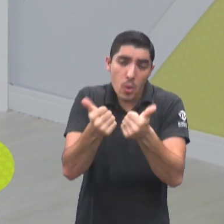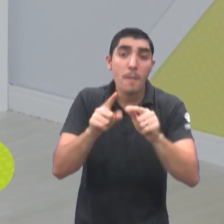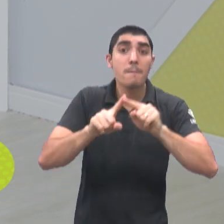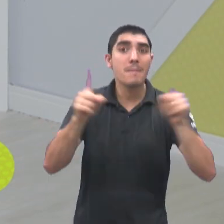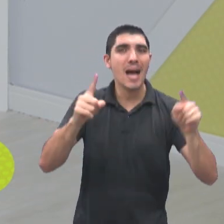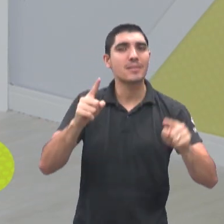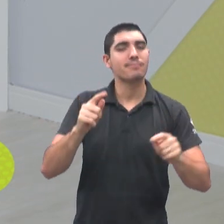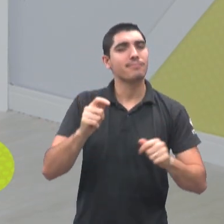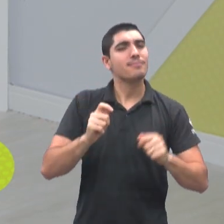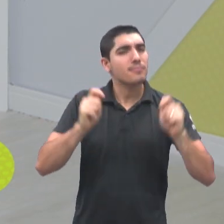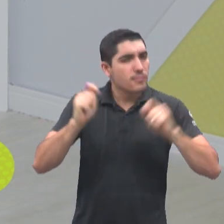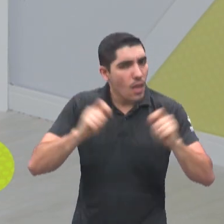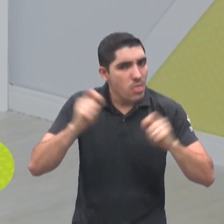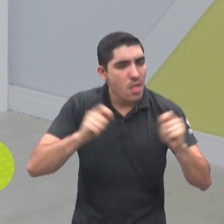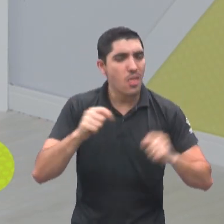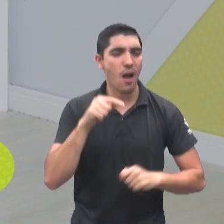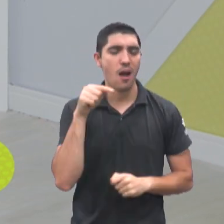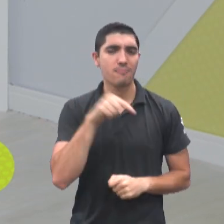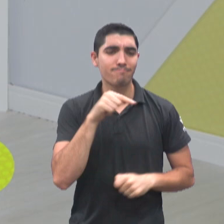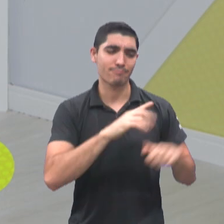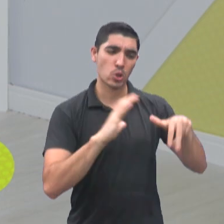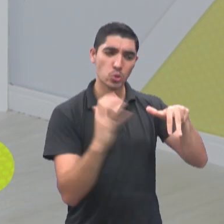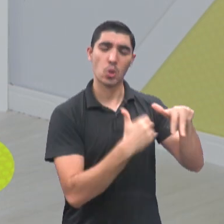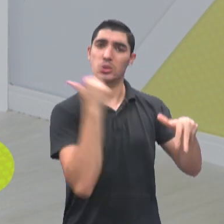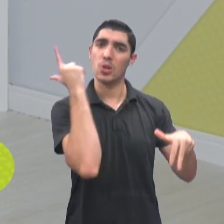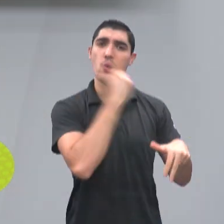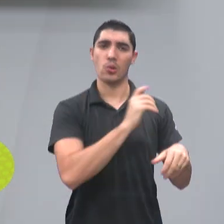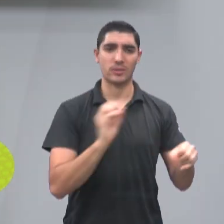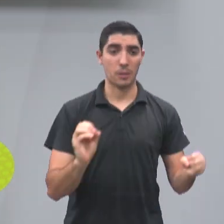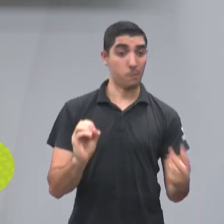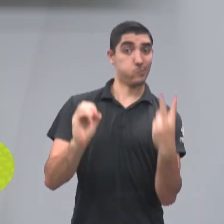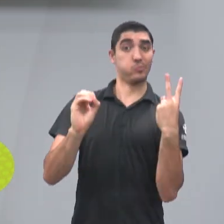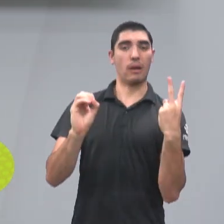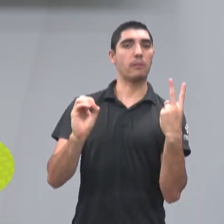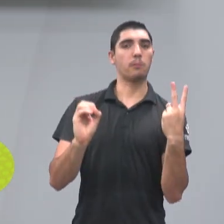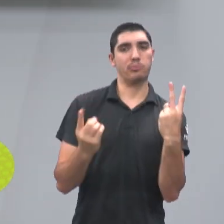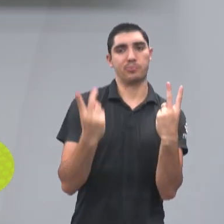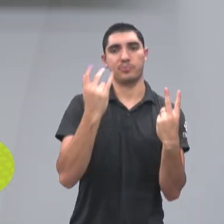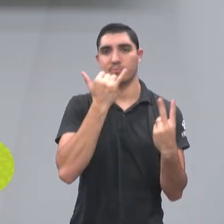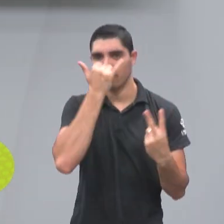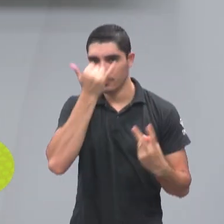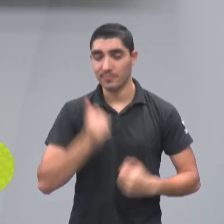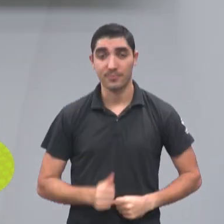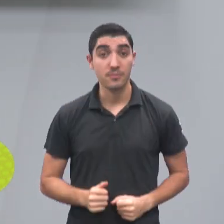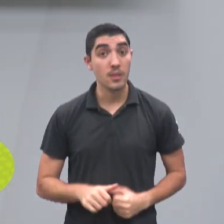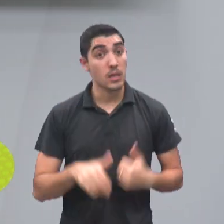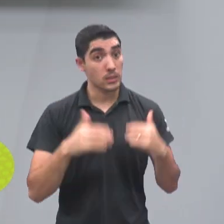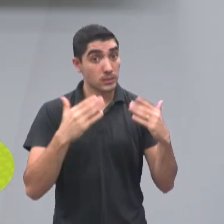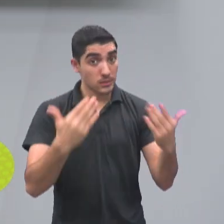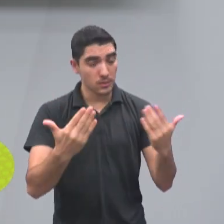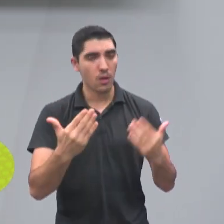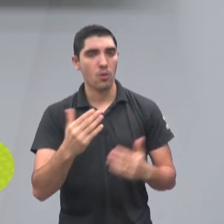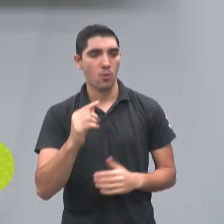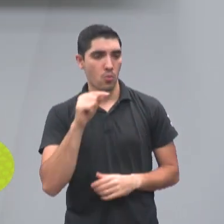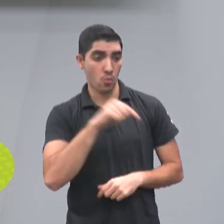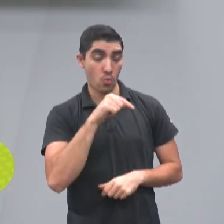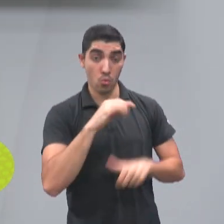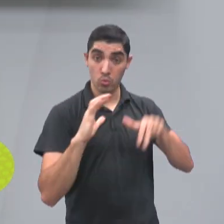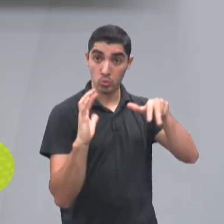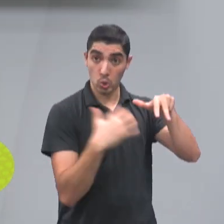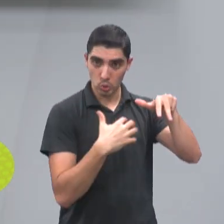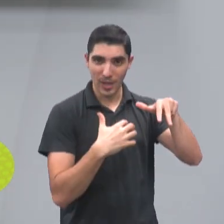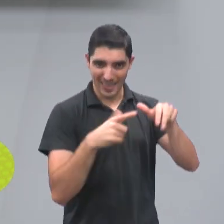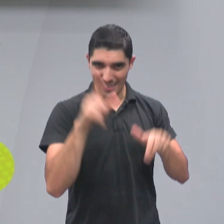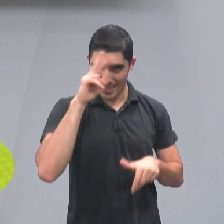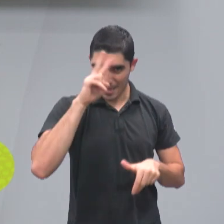joseense, ter aberto 2-0 e tomar o empate. A gente falava, né, que o momento do joseense é melhor do que o do